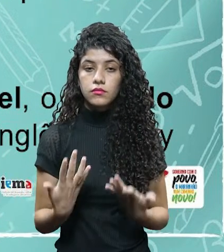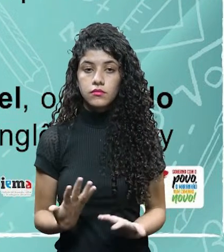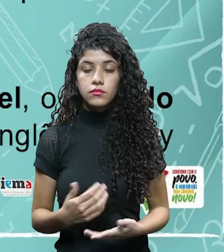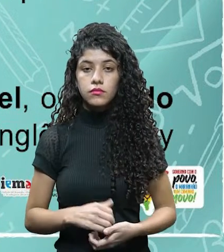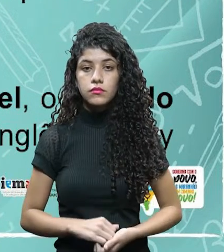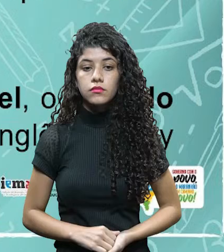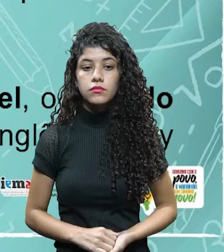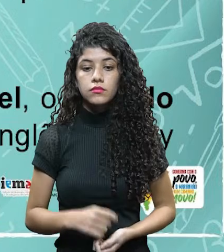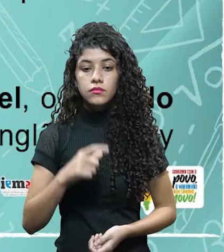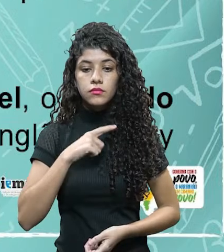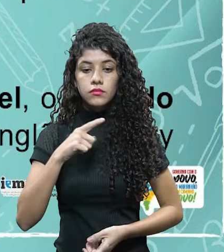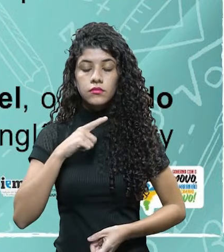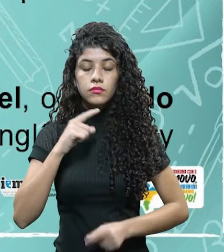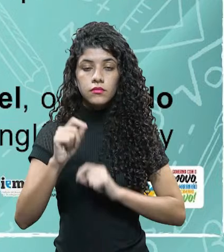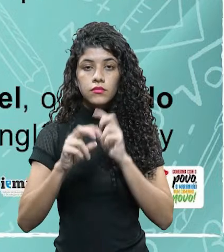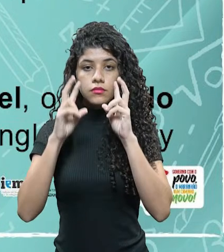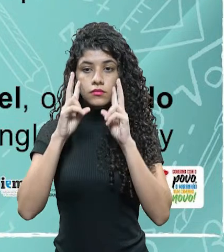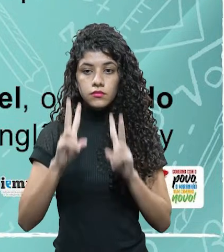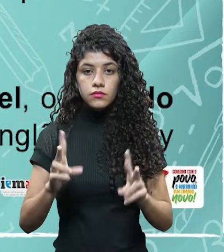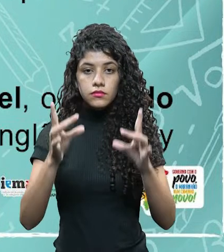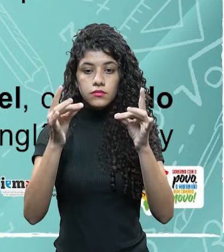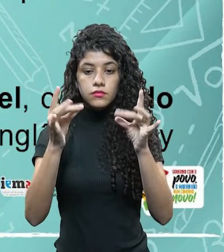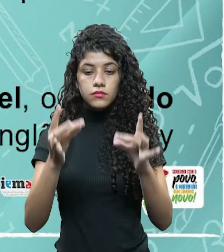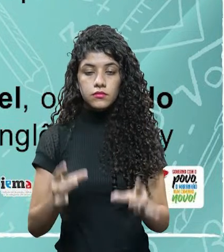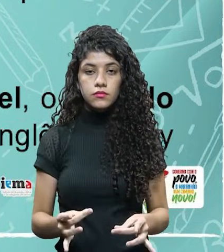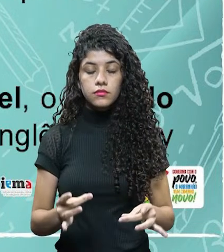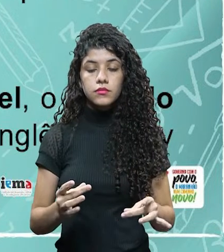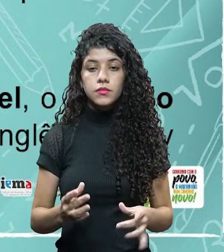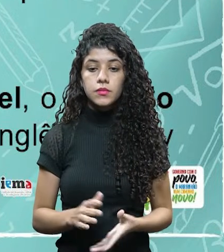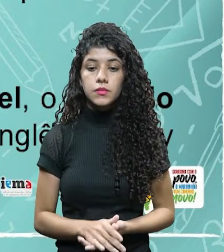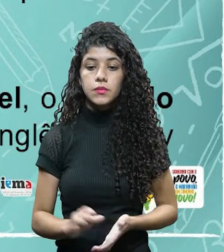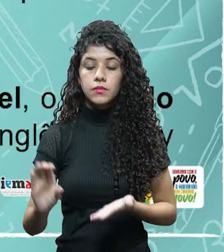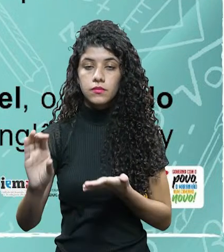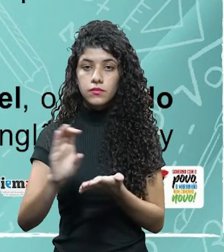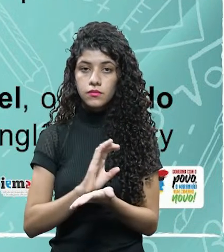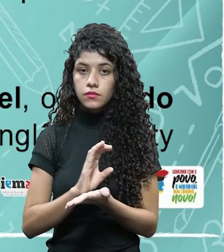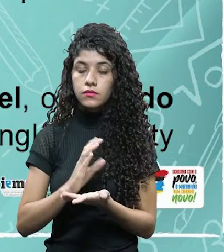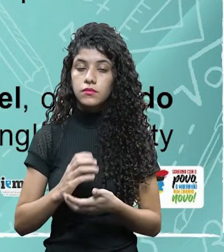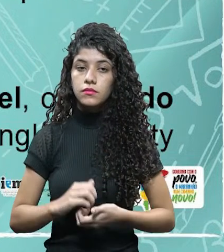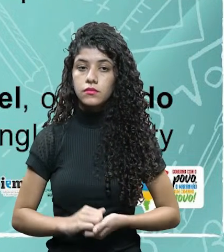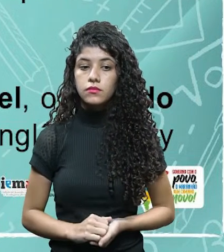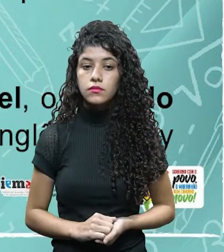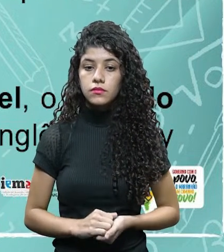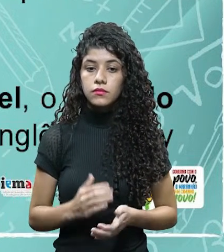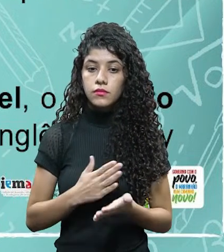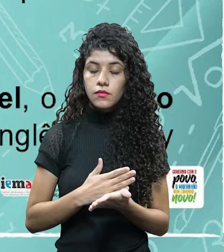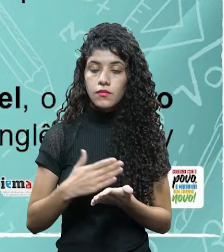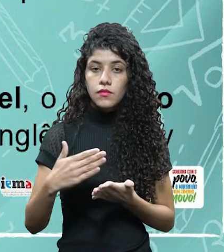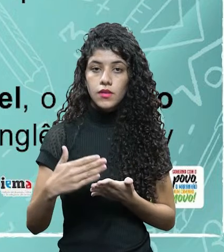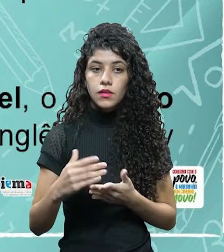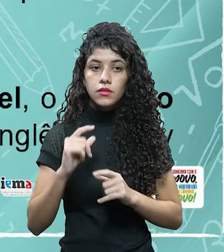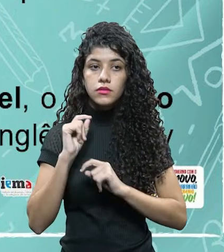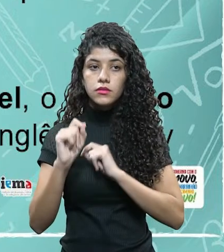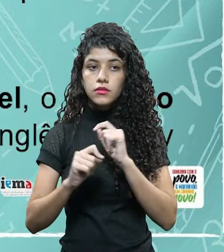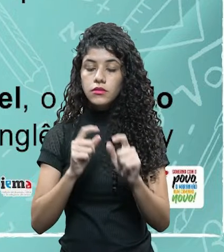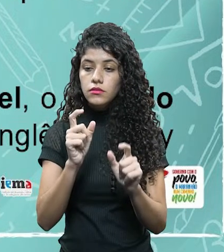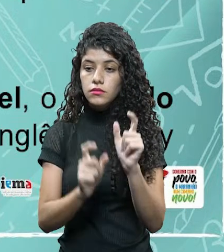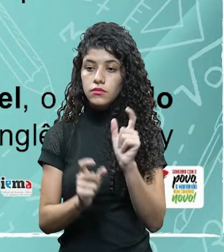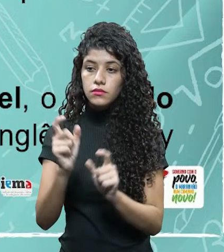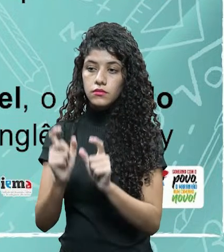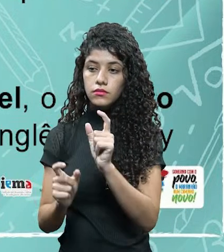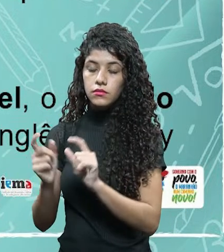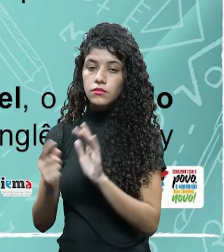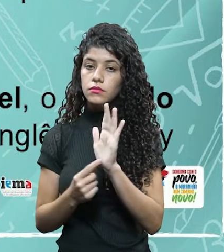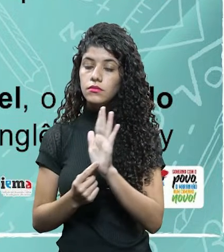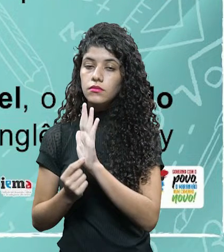produto, e assim ter uma real visão detalhada sobre a lucratividade do negócio. a partir da precificação de